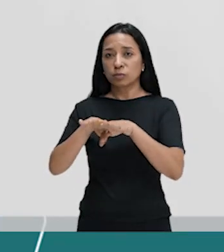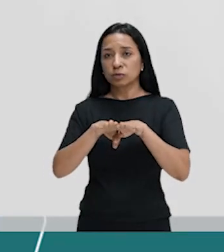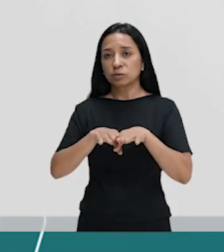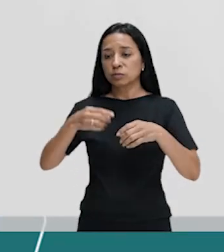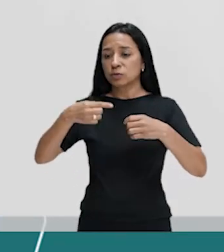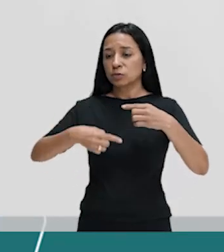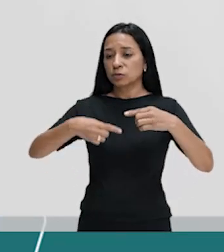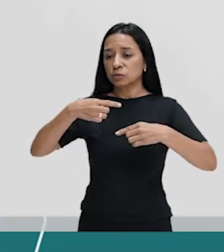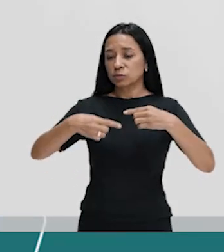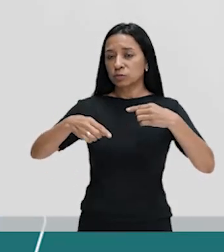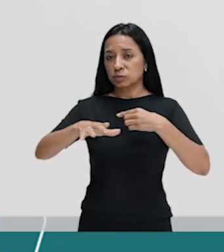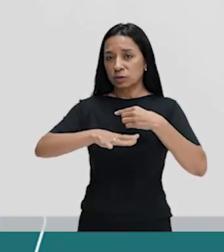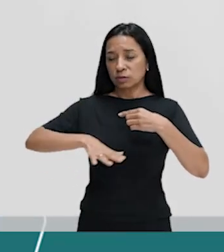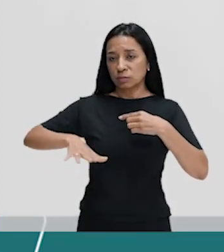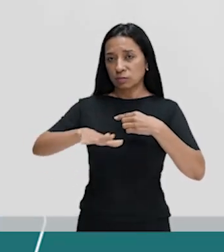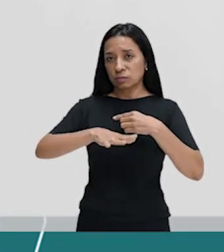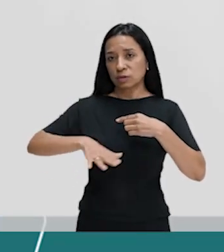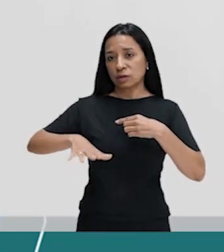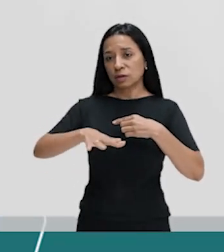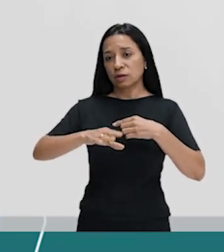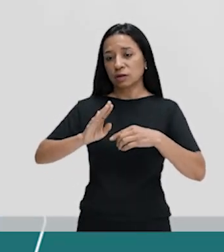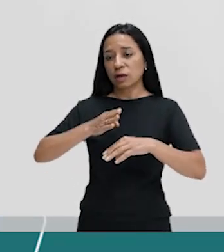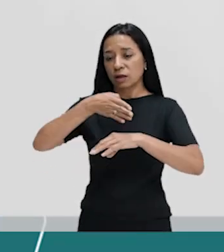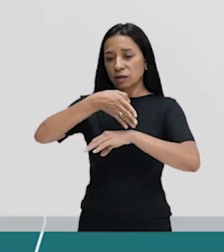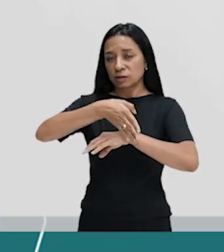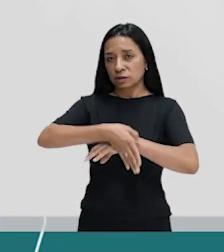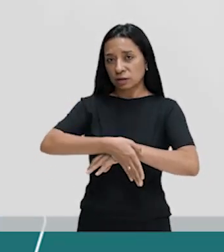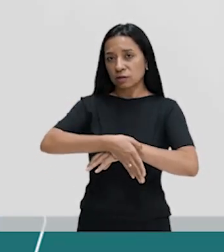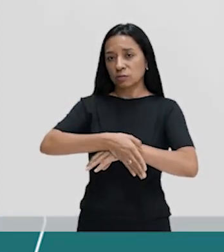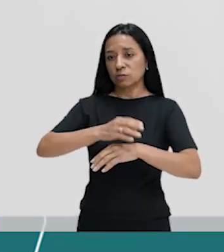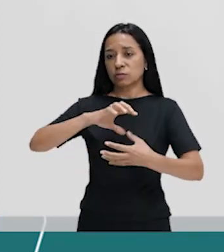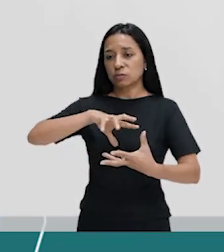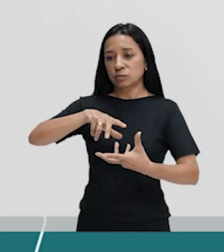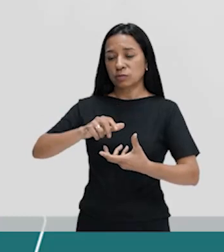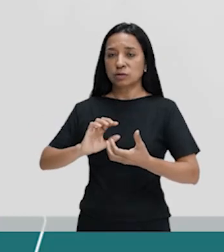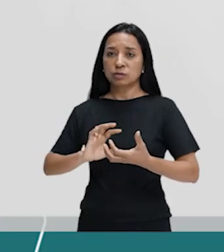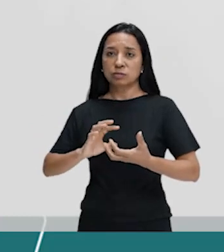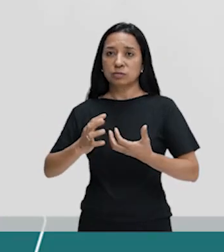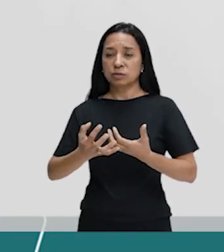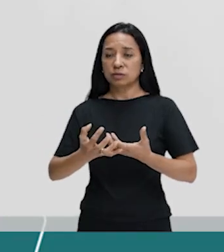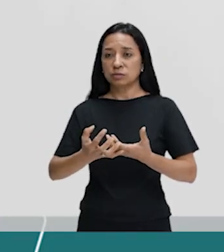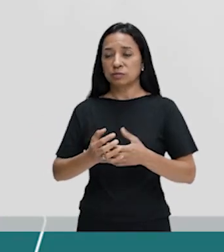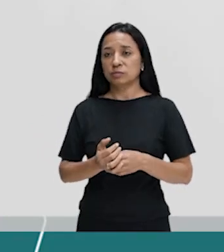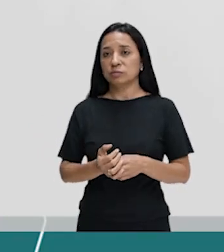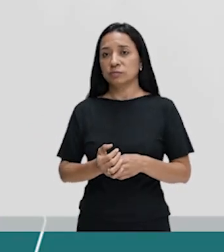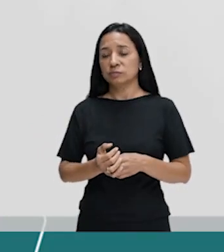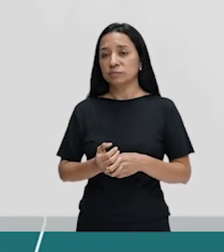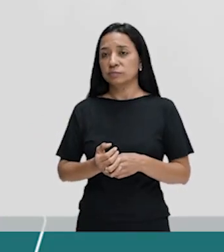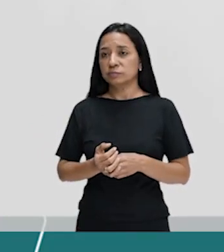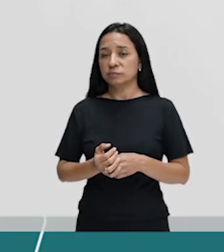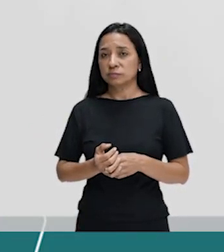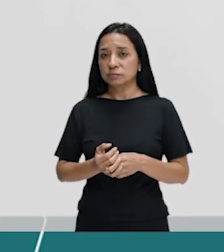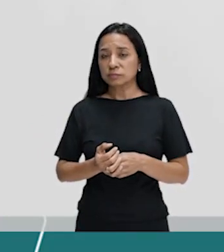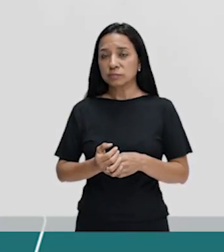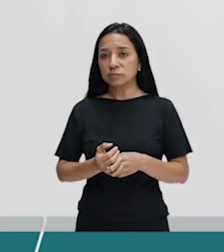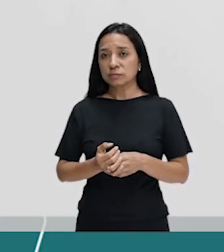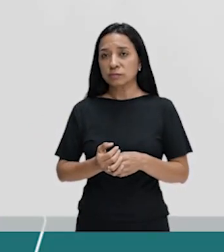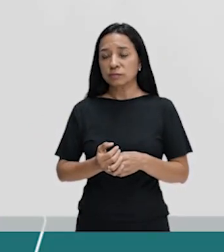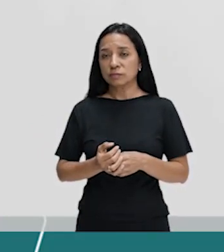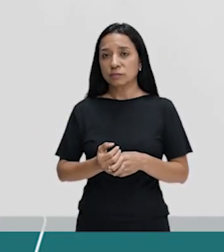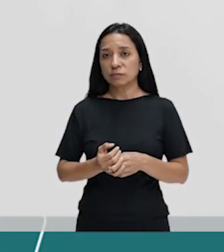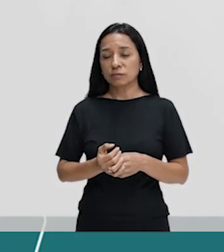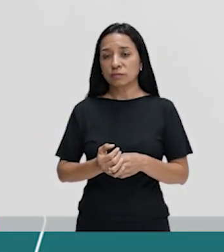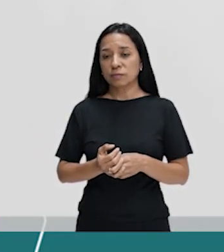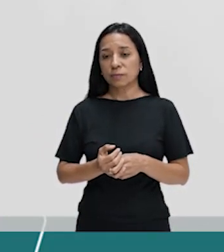Oriente Médio. O capitalismo, Estados Unidos, e o comunismo, União Soviética, por